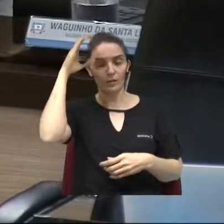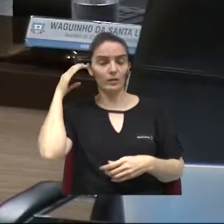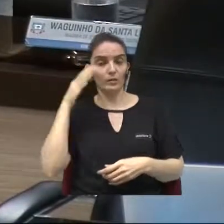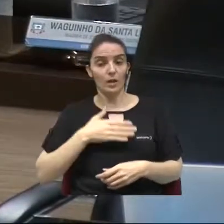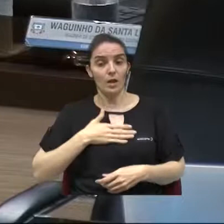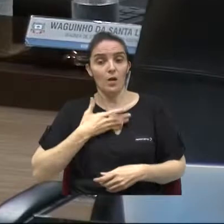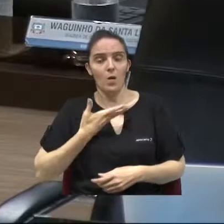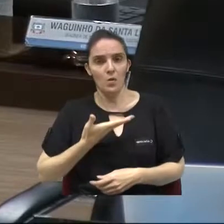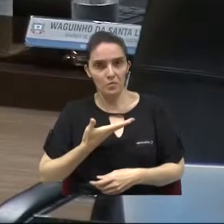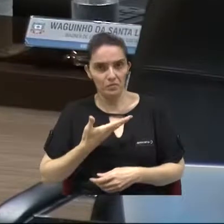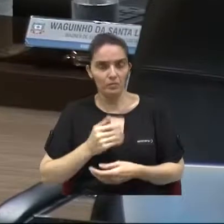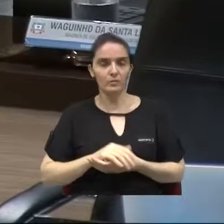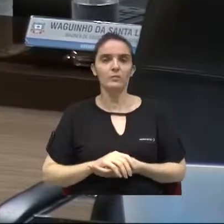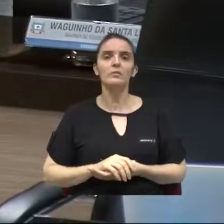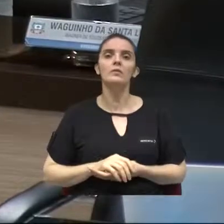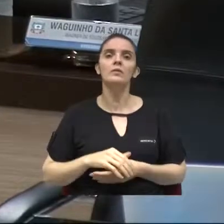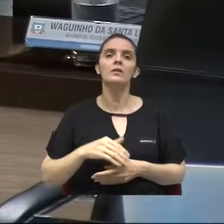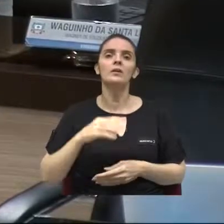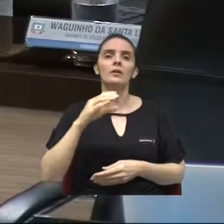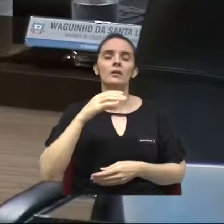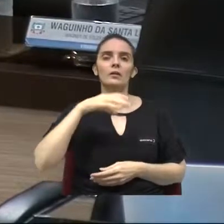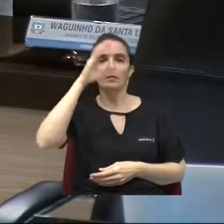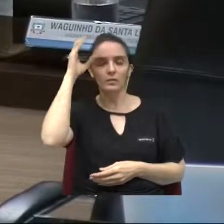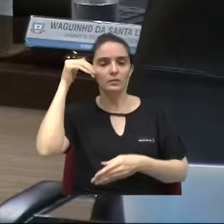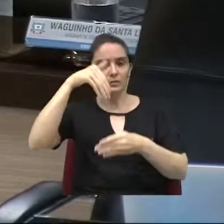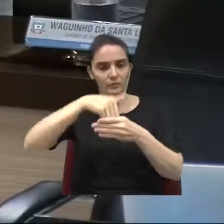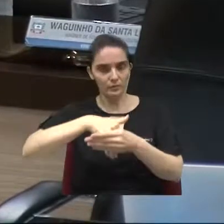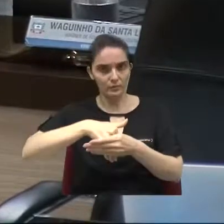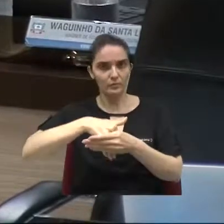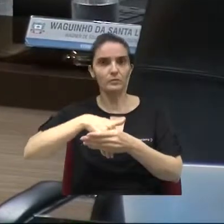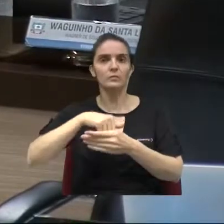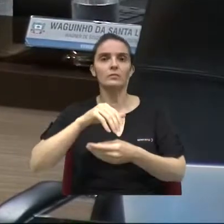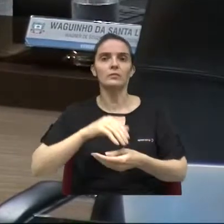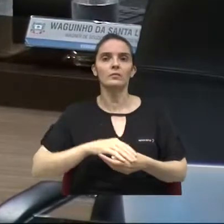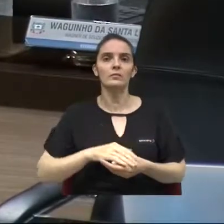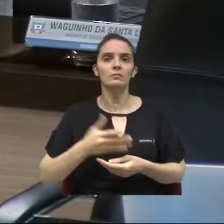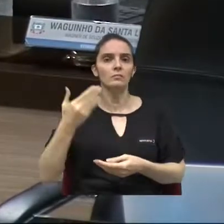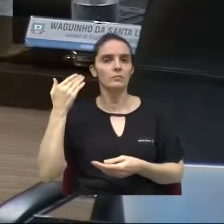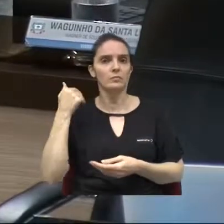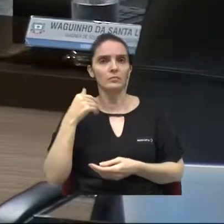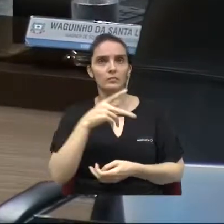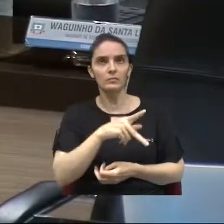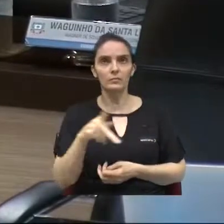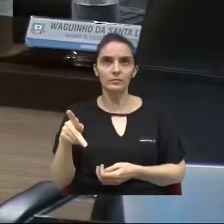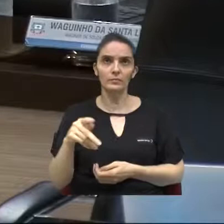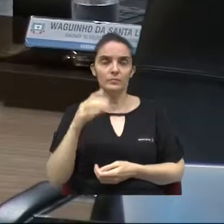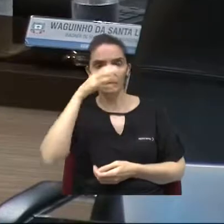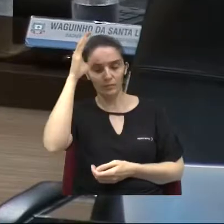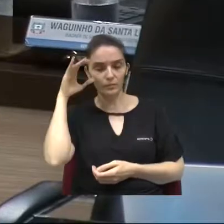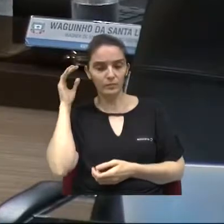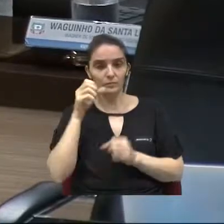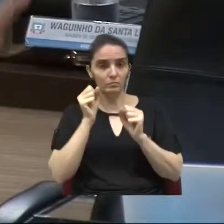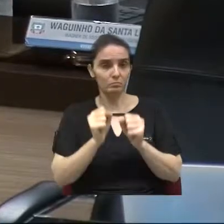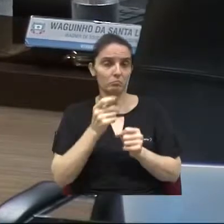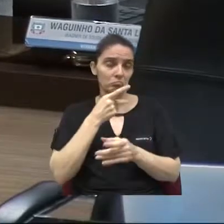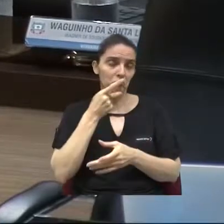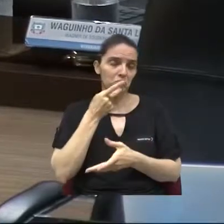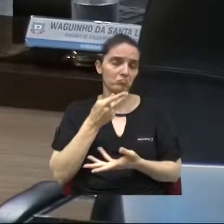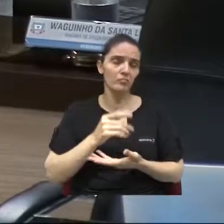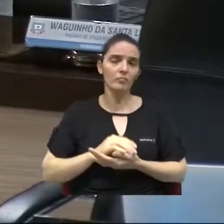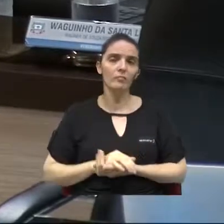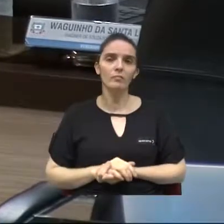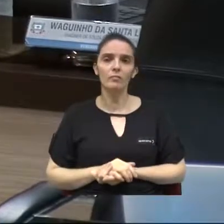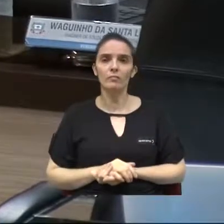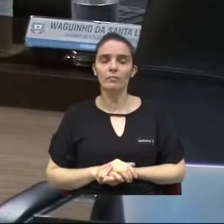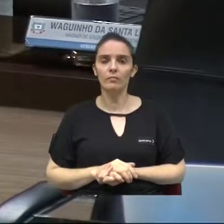nele enquanto presidente da nossa casa aqui na cidade, me atrevo a dar uns pitacos nesse sentido. E considero